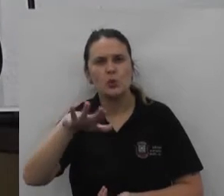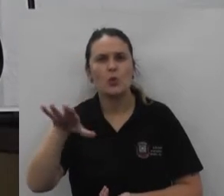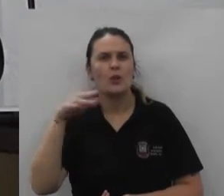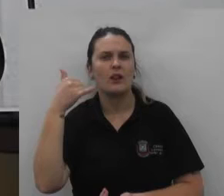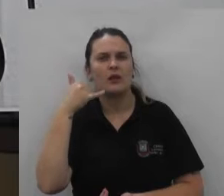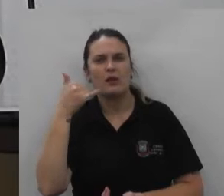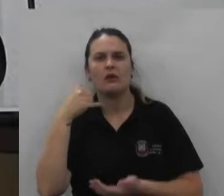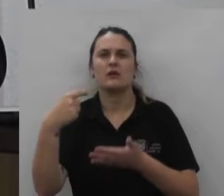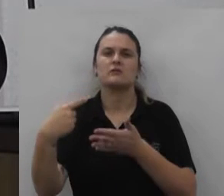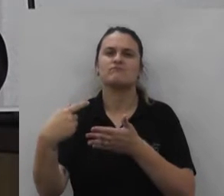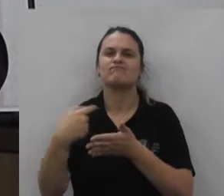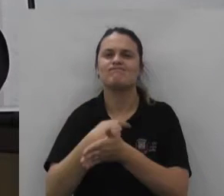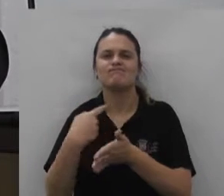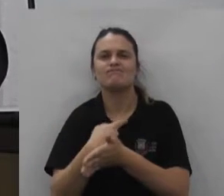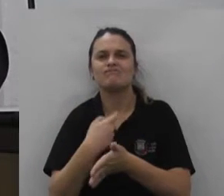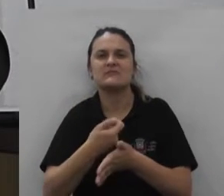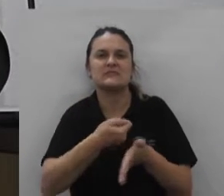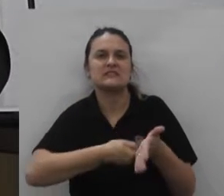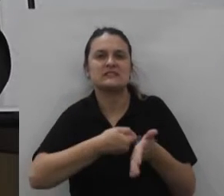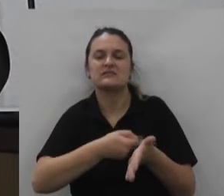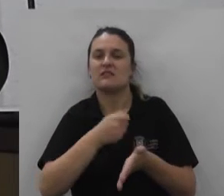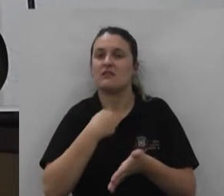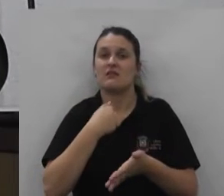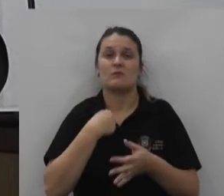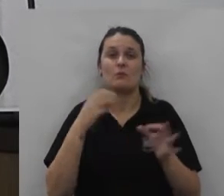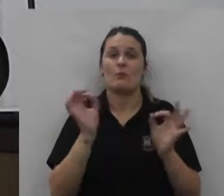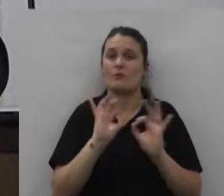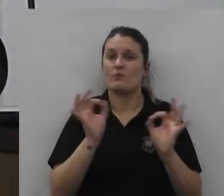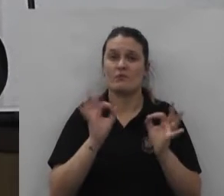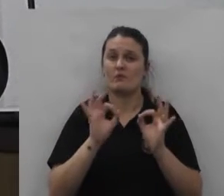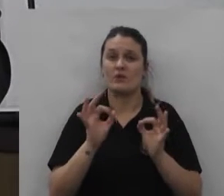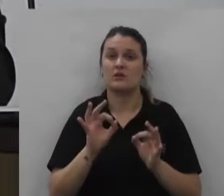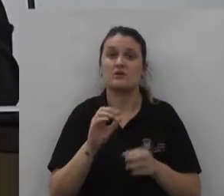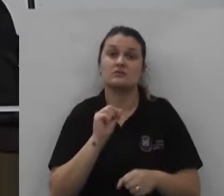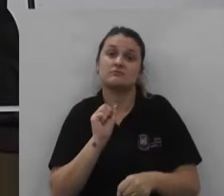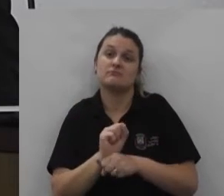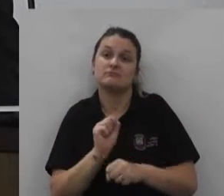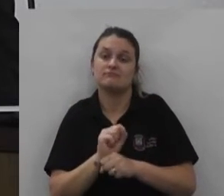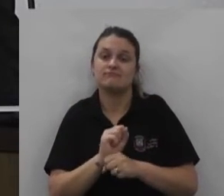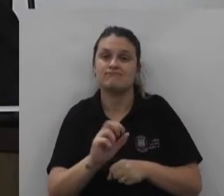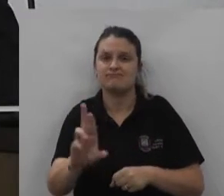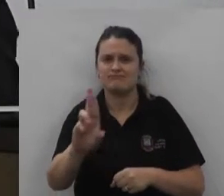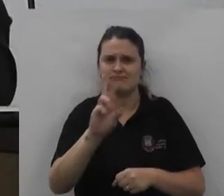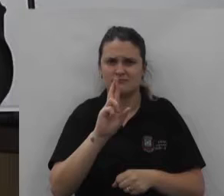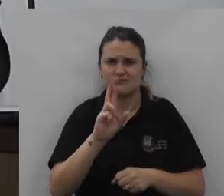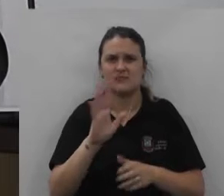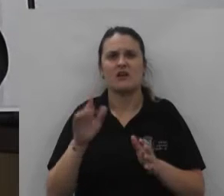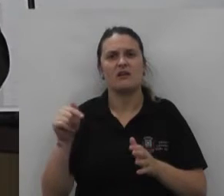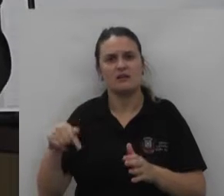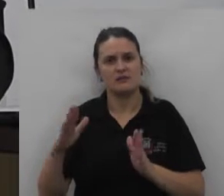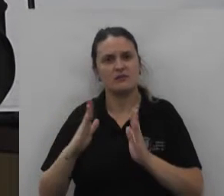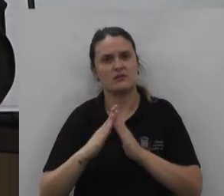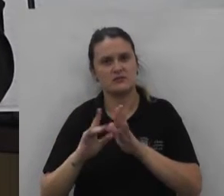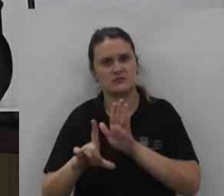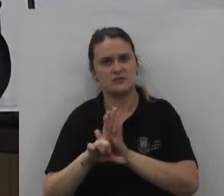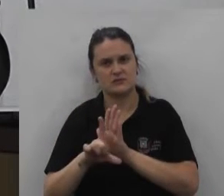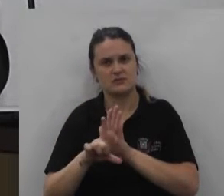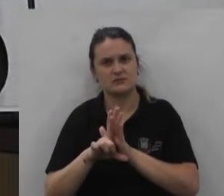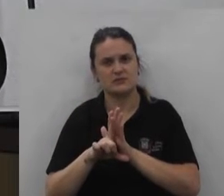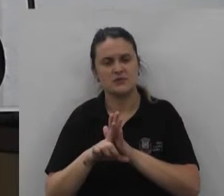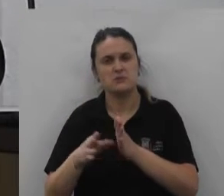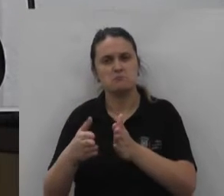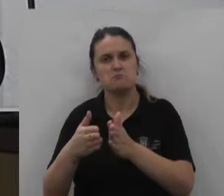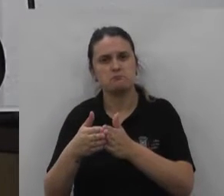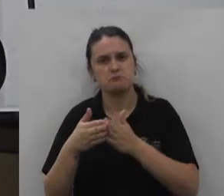me procuram e nos cobram. E até agora não tive a resposta, né? Estou aguardando, que foi solicitado por essa Casa de Leis, sua